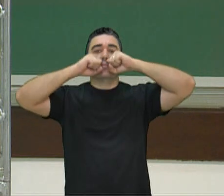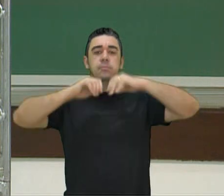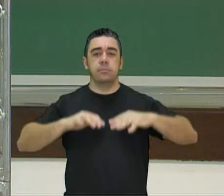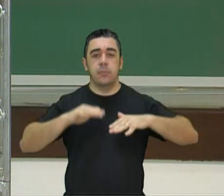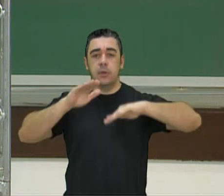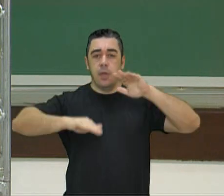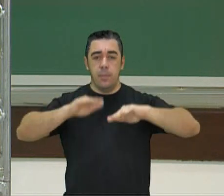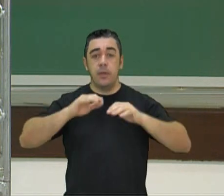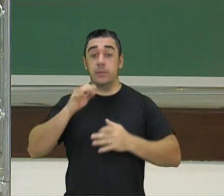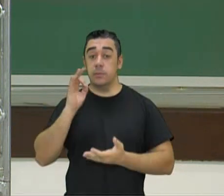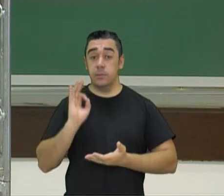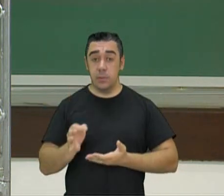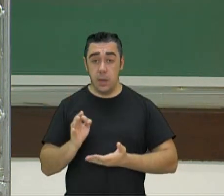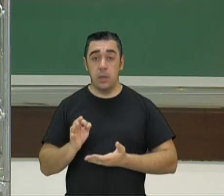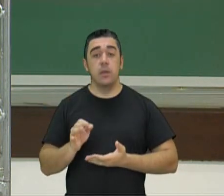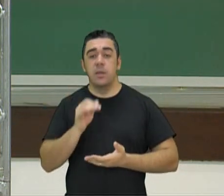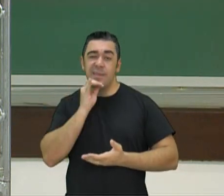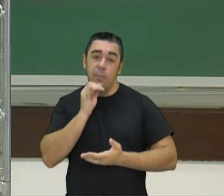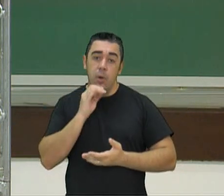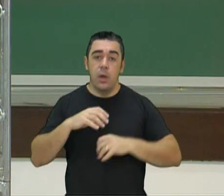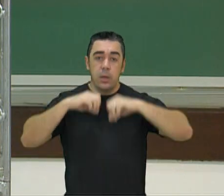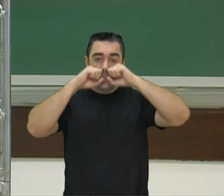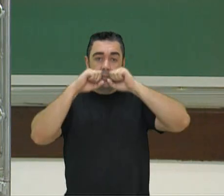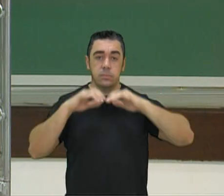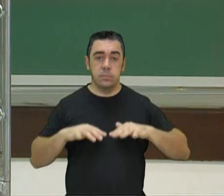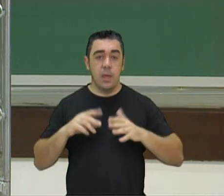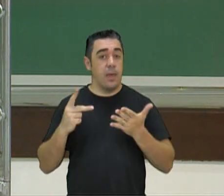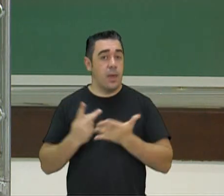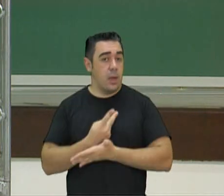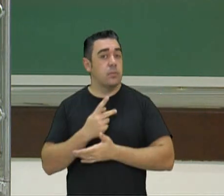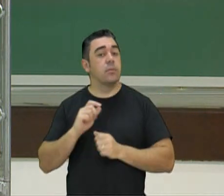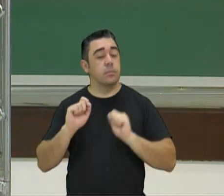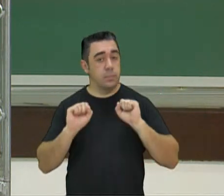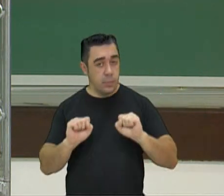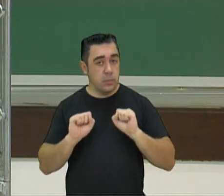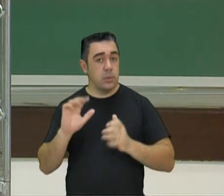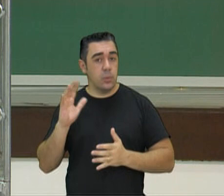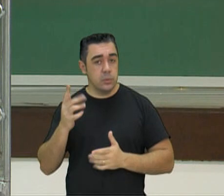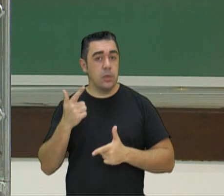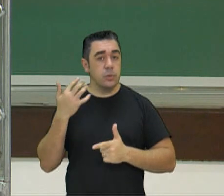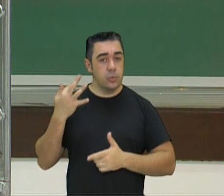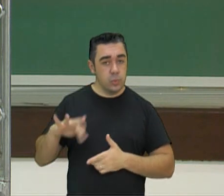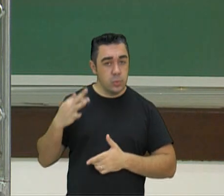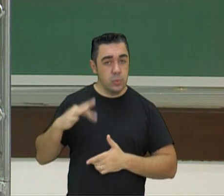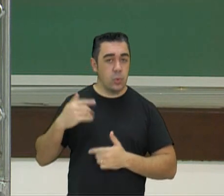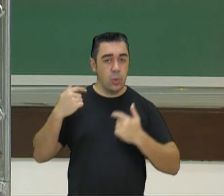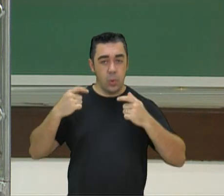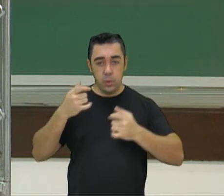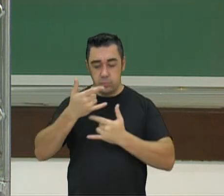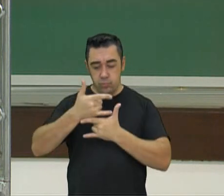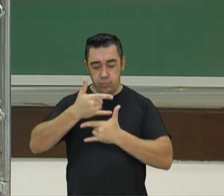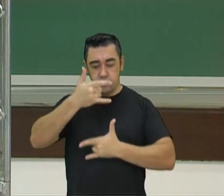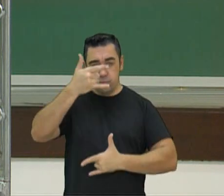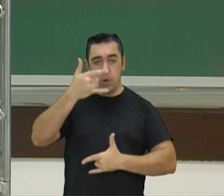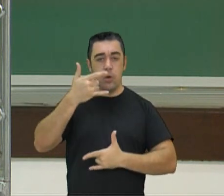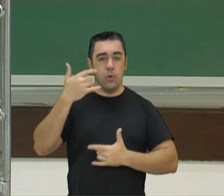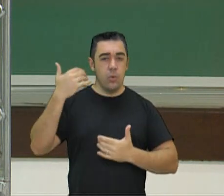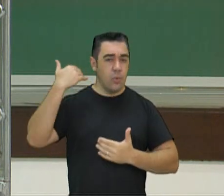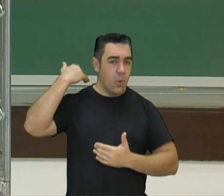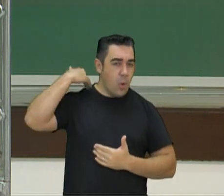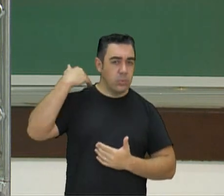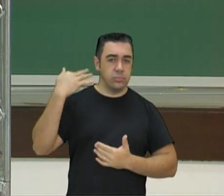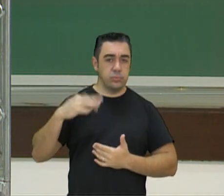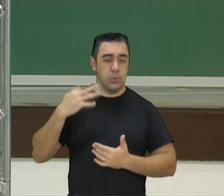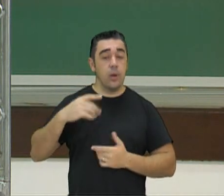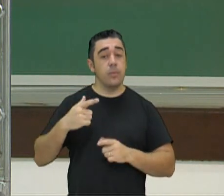respiração ocorre de maneira inadequada, acaba acarretando dores nas costas também. Então o diafragma sempre